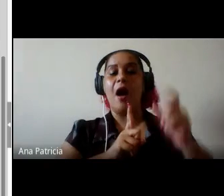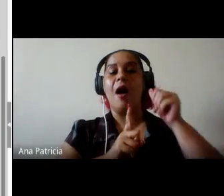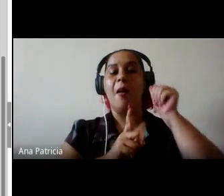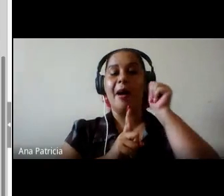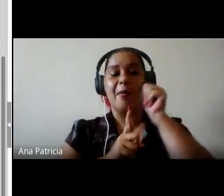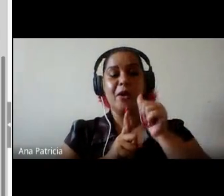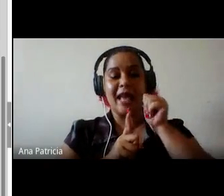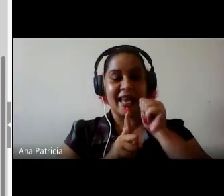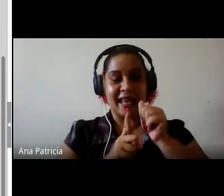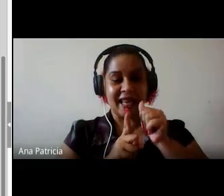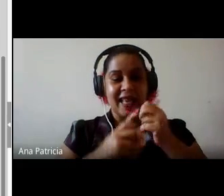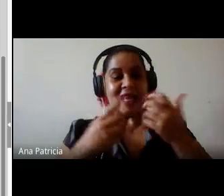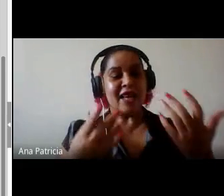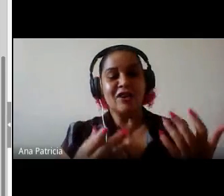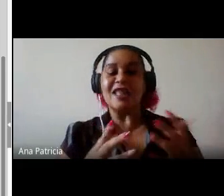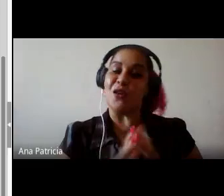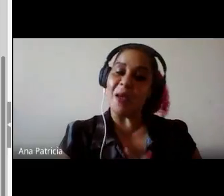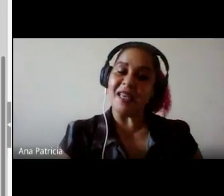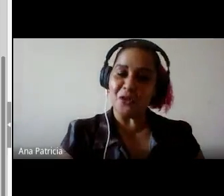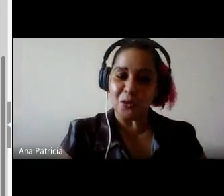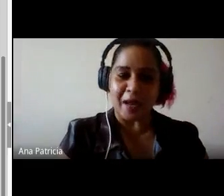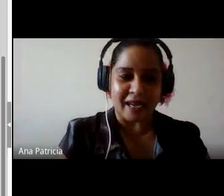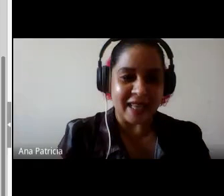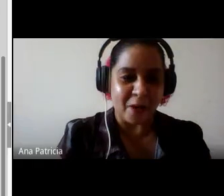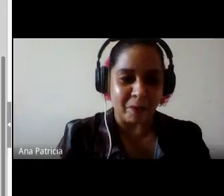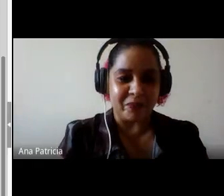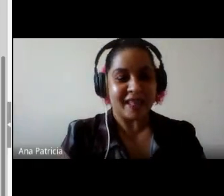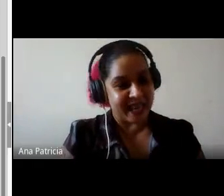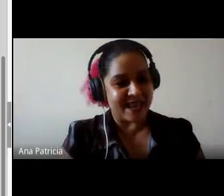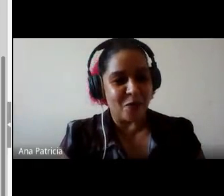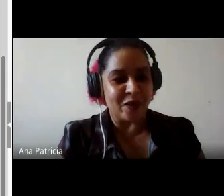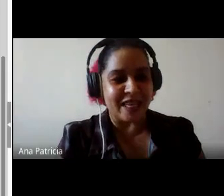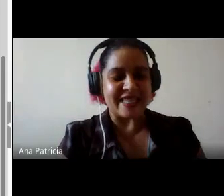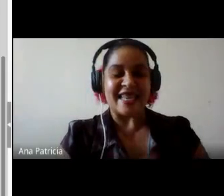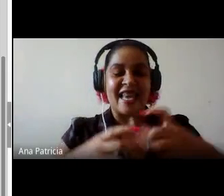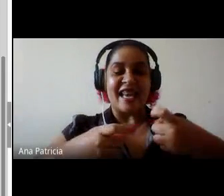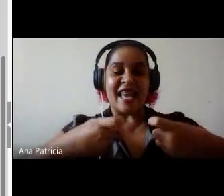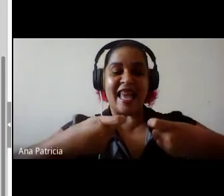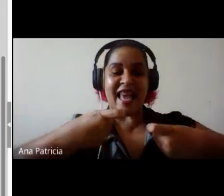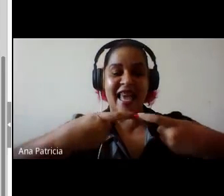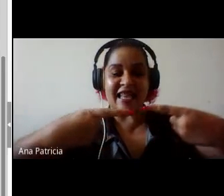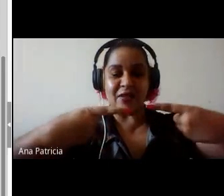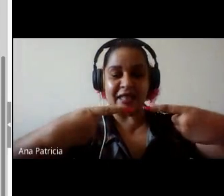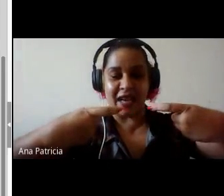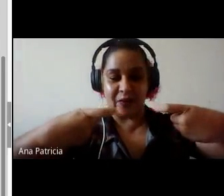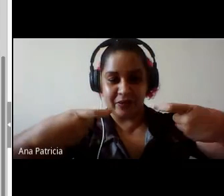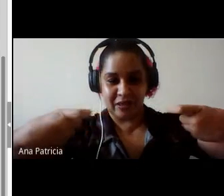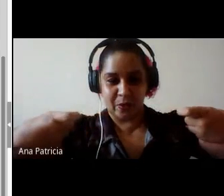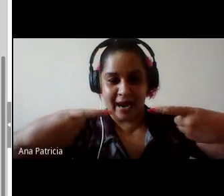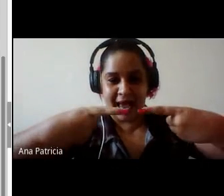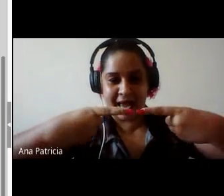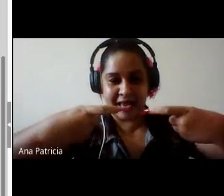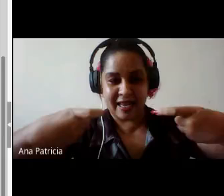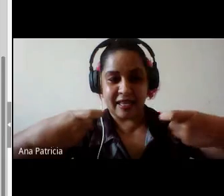uma mulher. E eu transformei isso num bacanal. O que é que eu fiz? Esse é o sinal